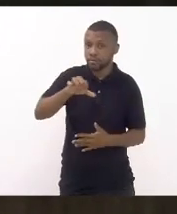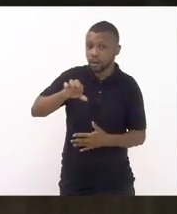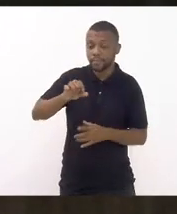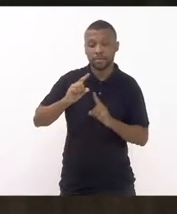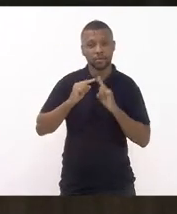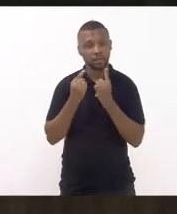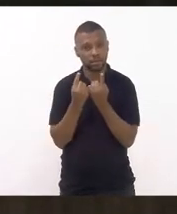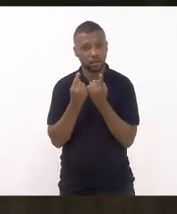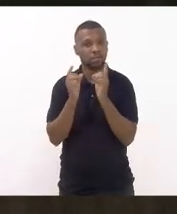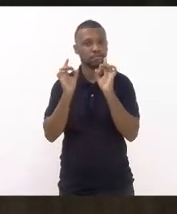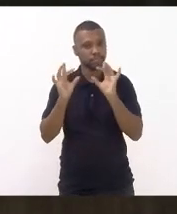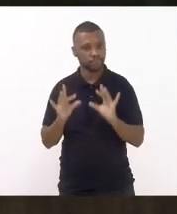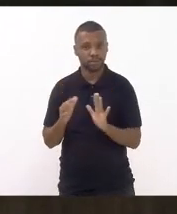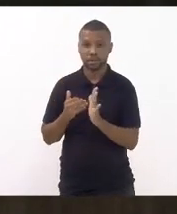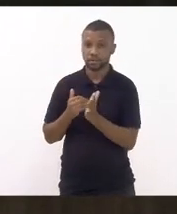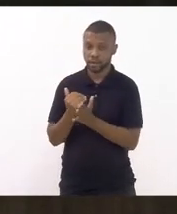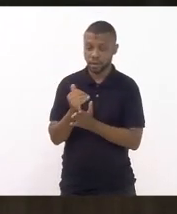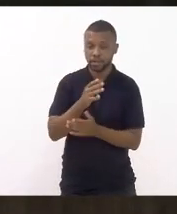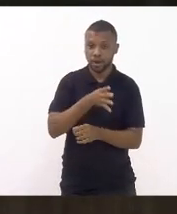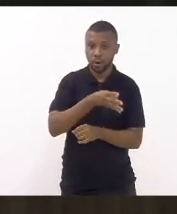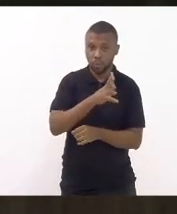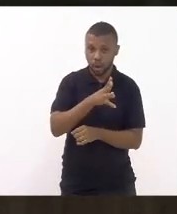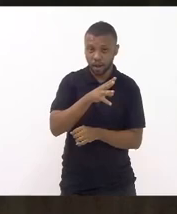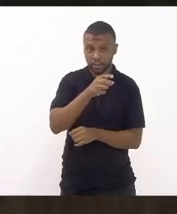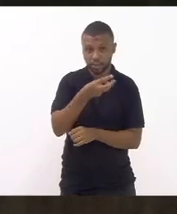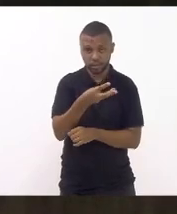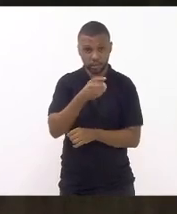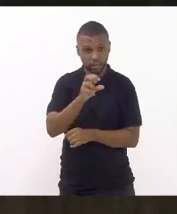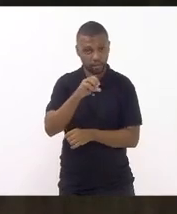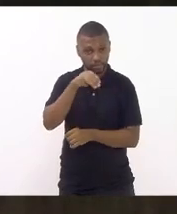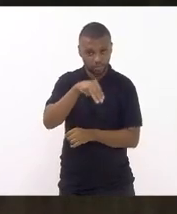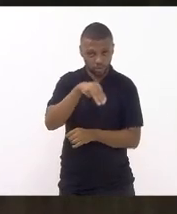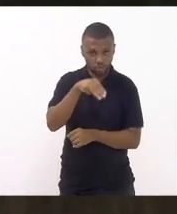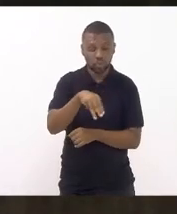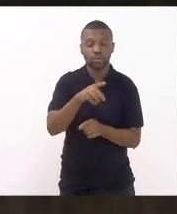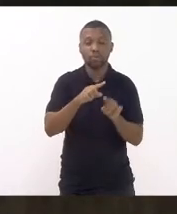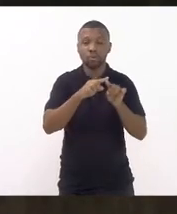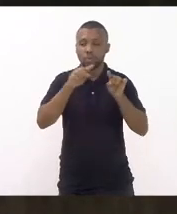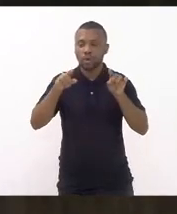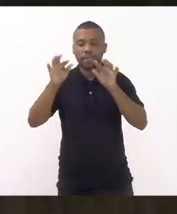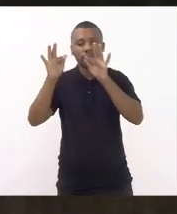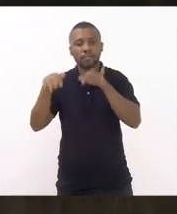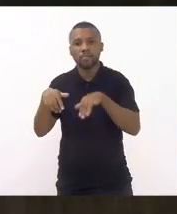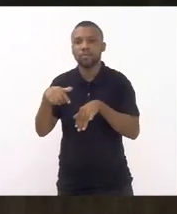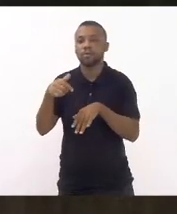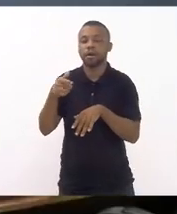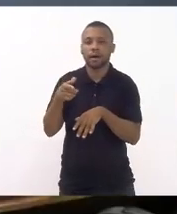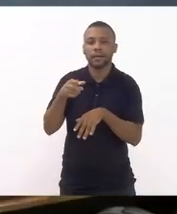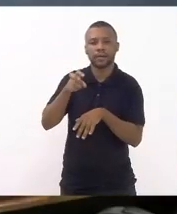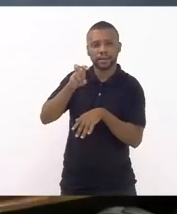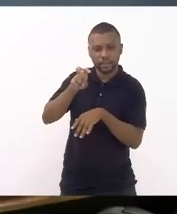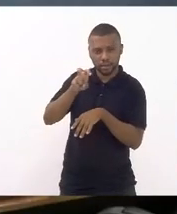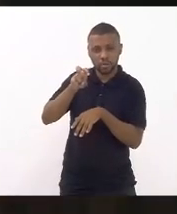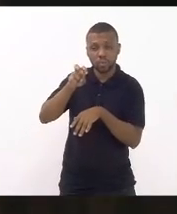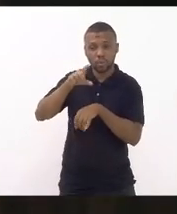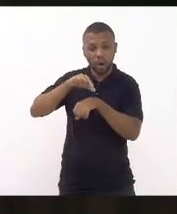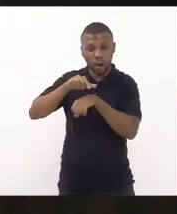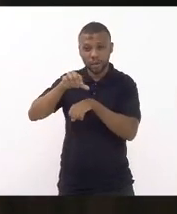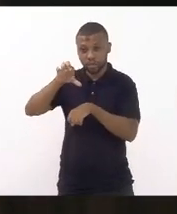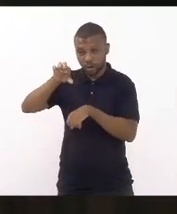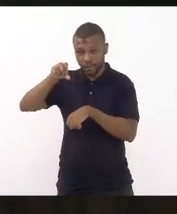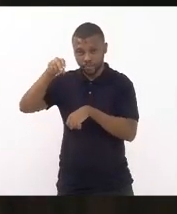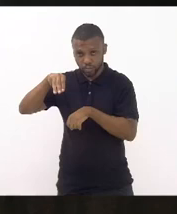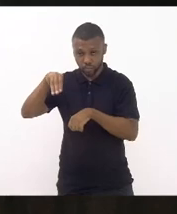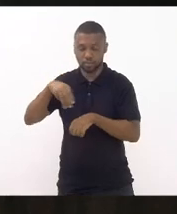que iniciada às 16 horas e 35 minutos, encerrou-se às 17 horas e 9 minutos. Lida